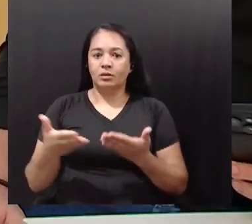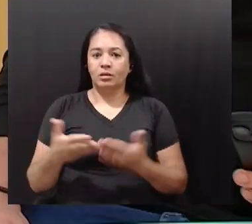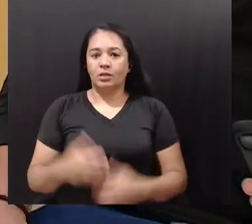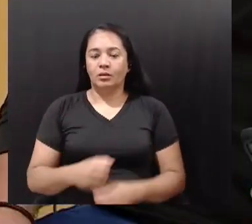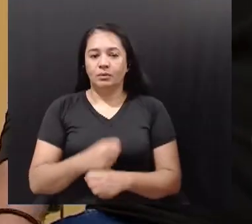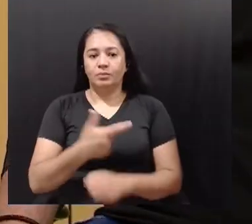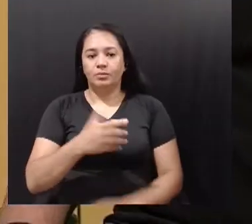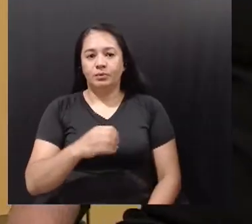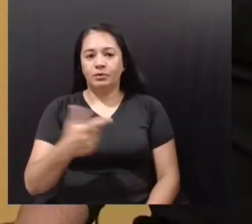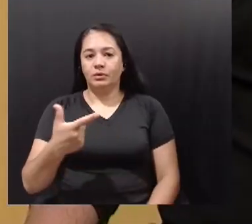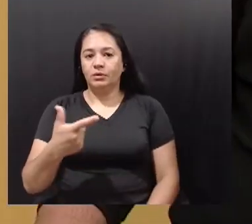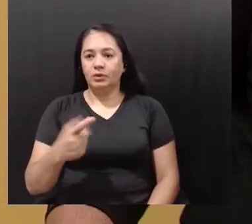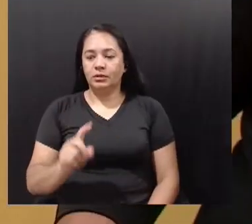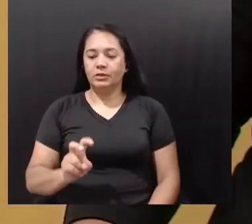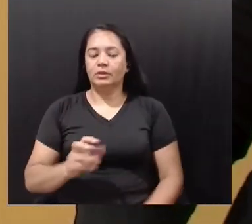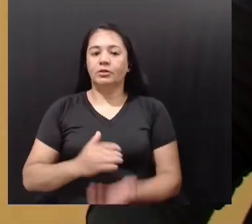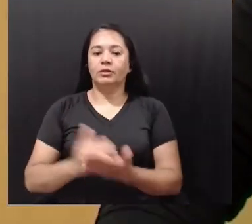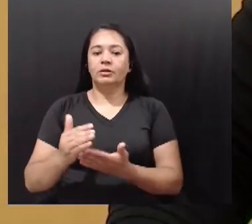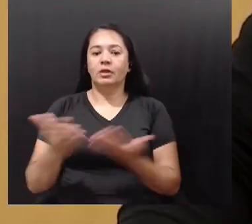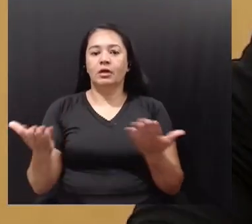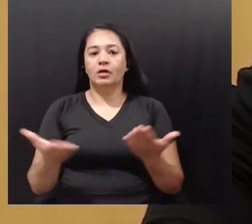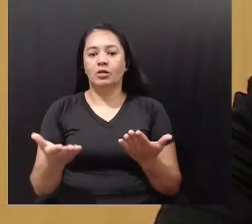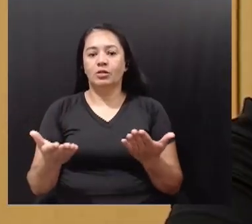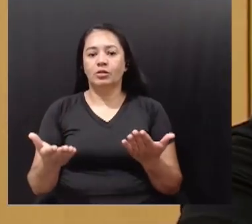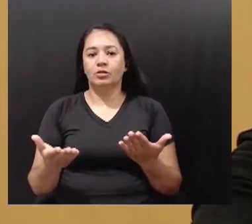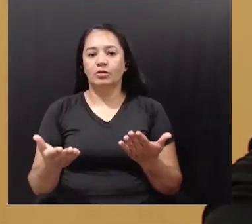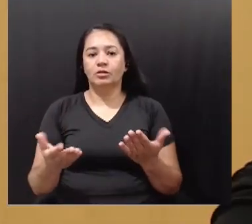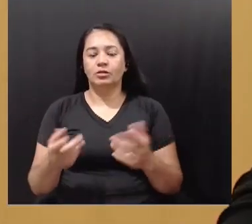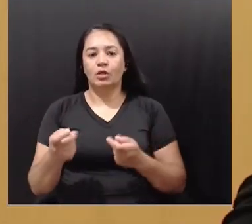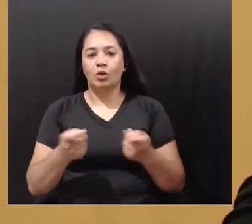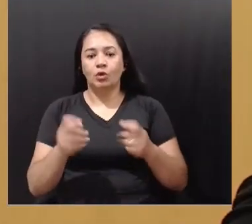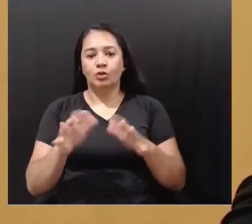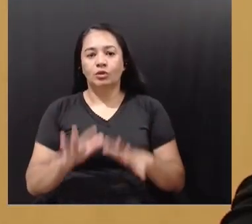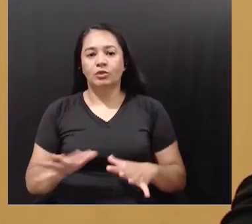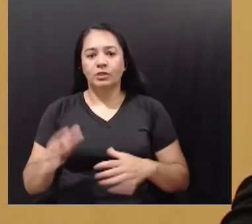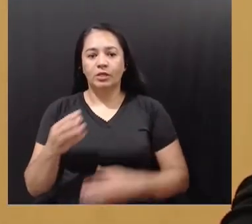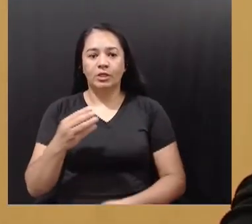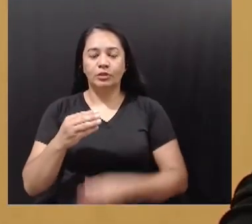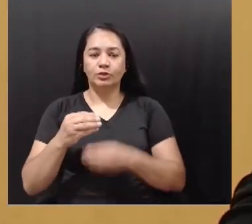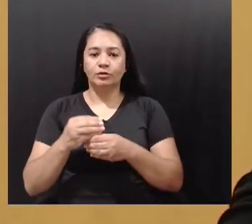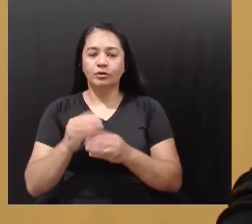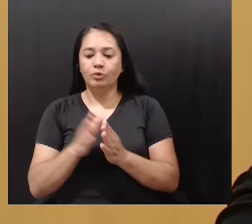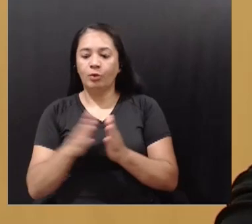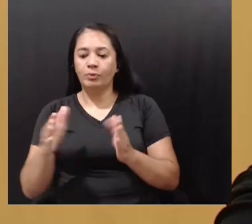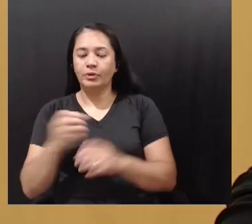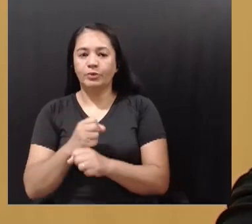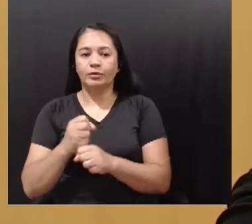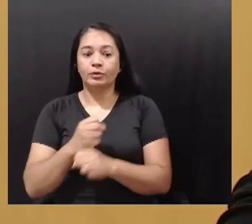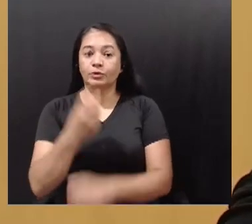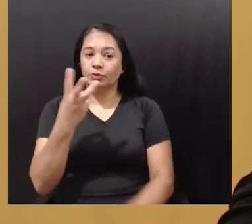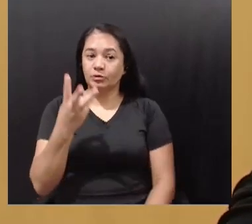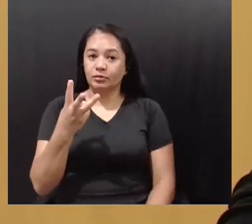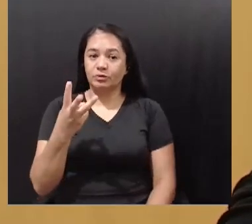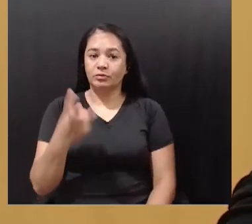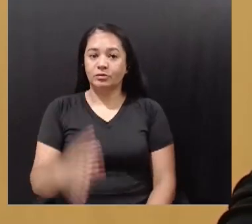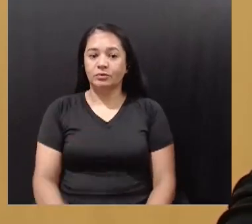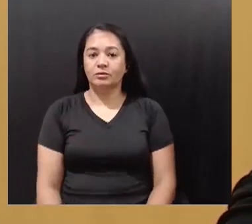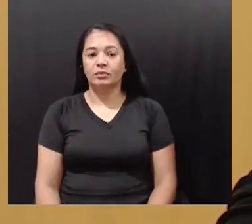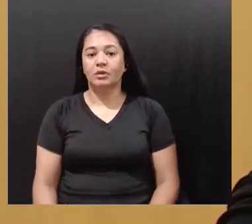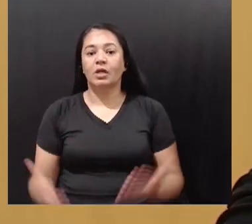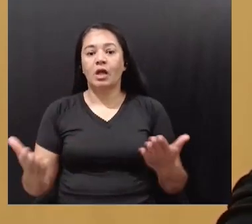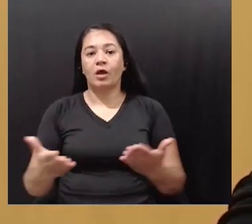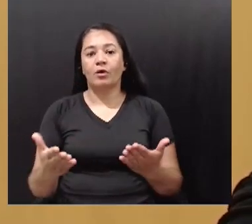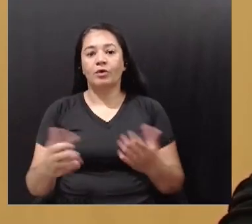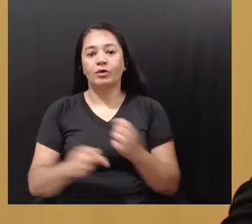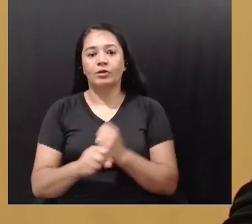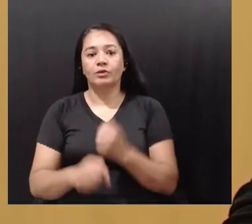estou já exerci a função de controlador adjunto por um período de 3 anos e tem 3 anos que eu estou exercendo a